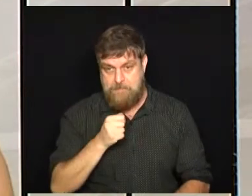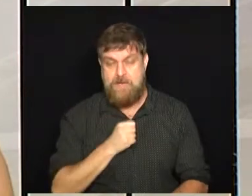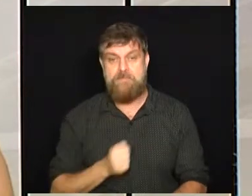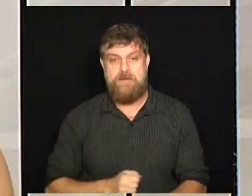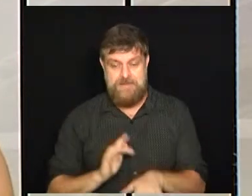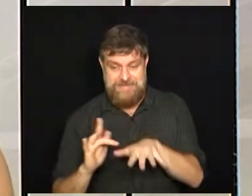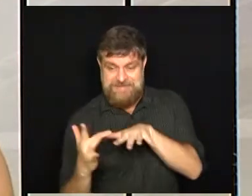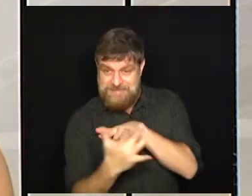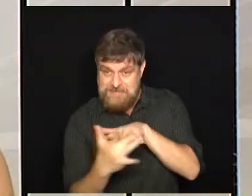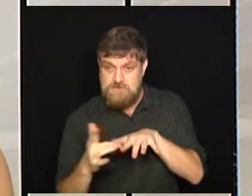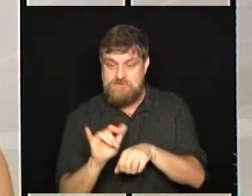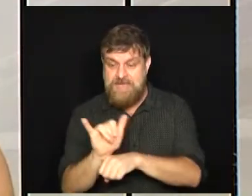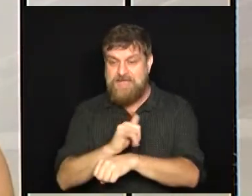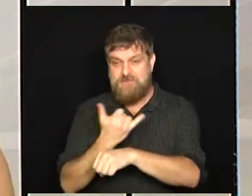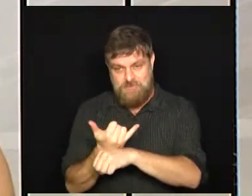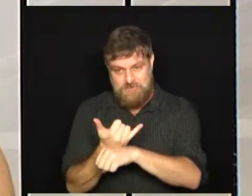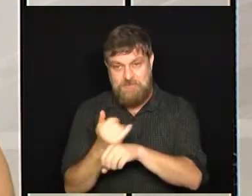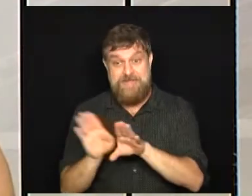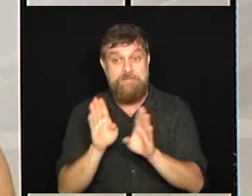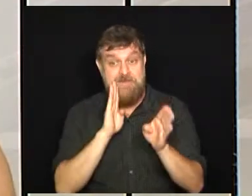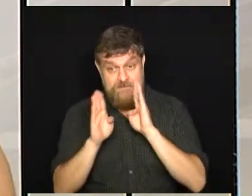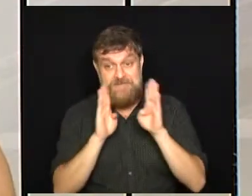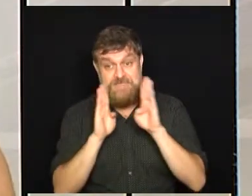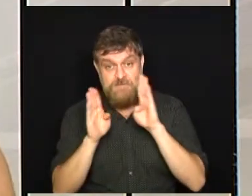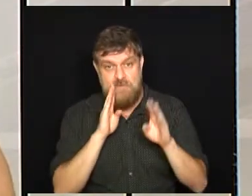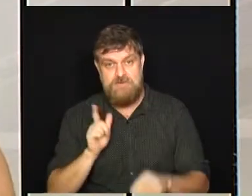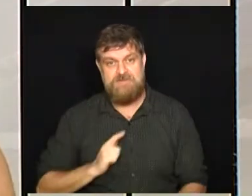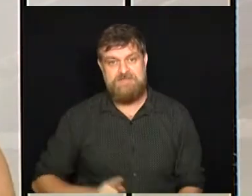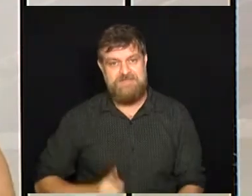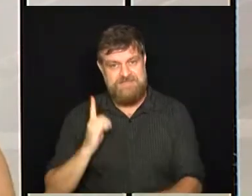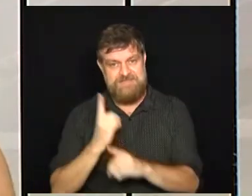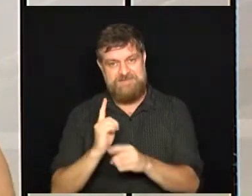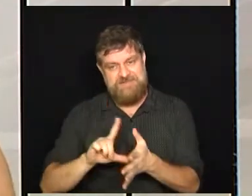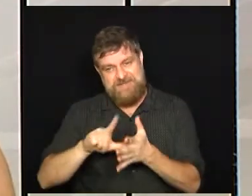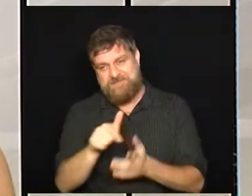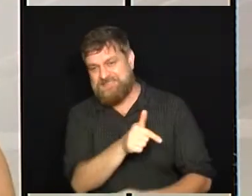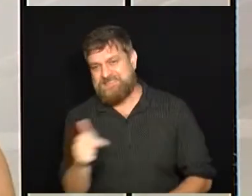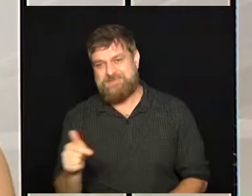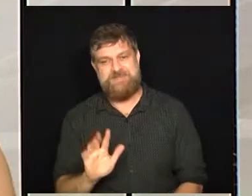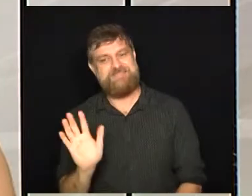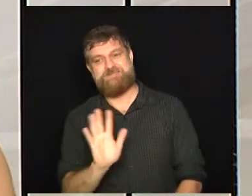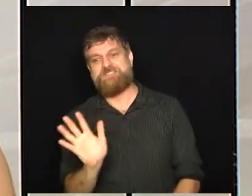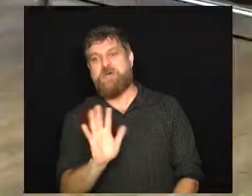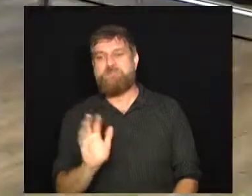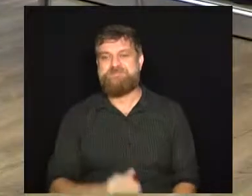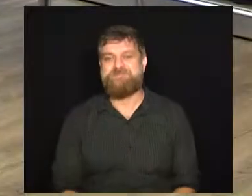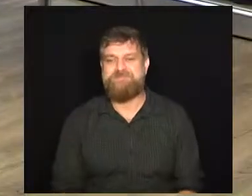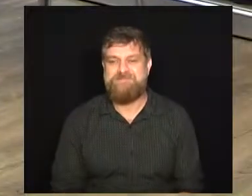sociais, no YouTube e também pelo Facebook. A gente se vê na próxima semana. Tchau!